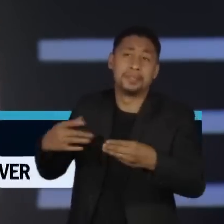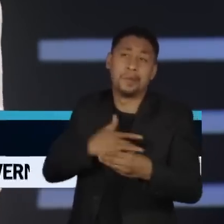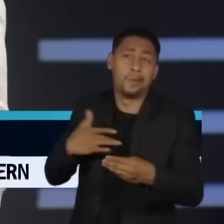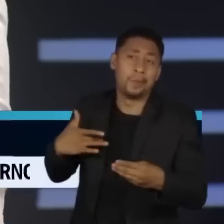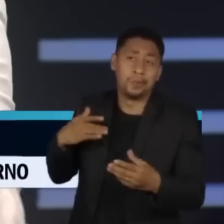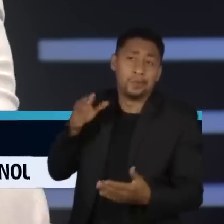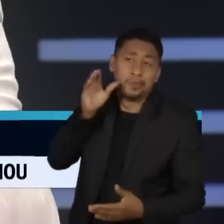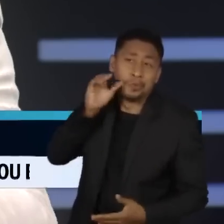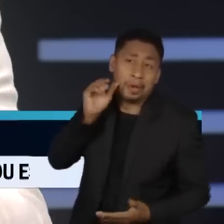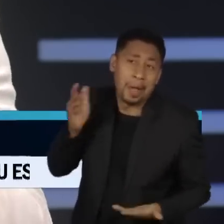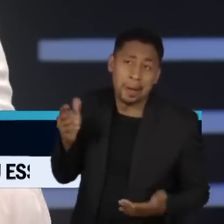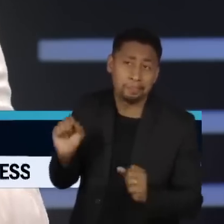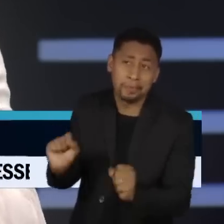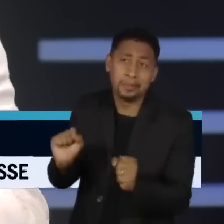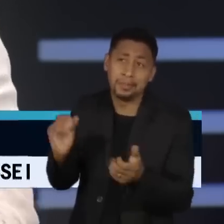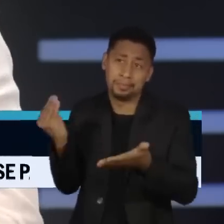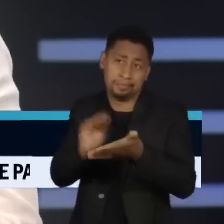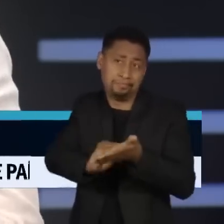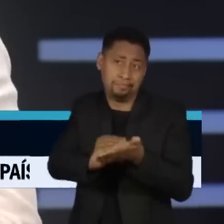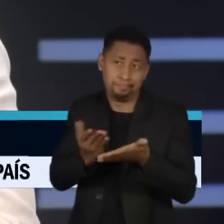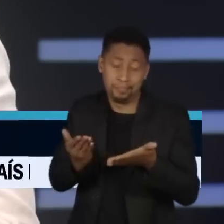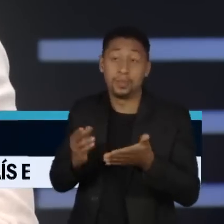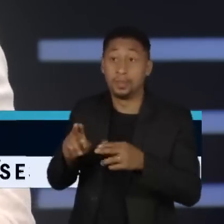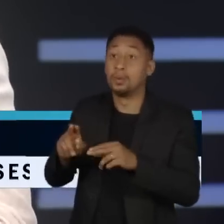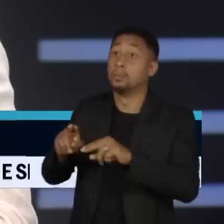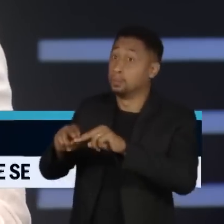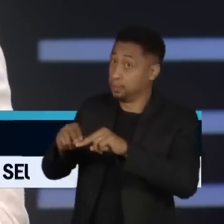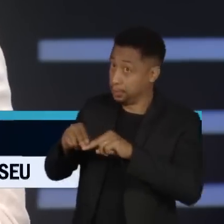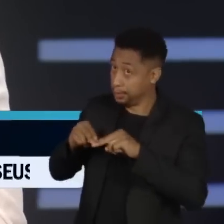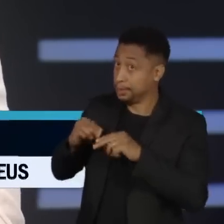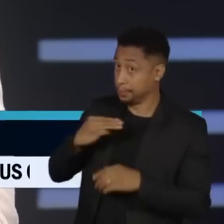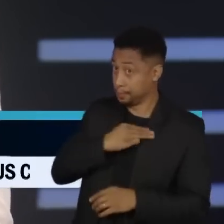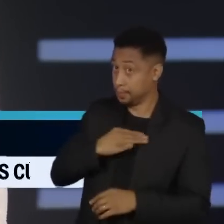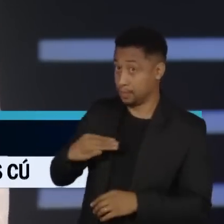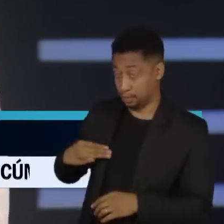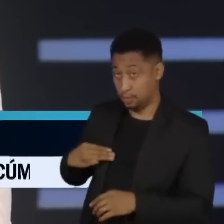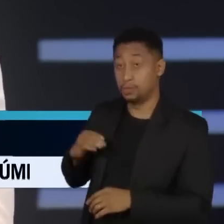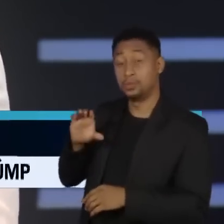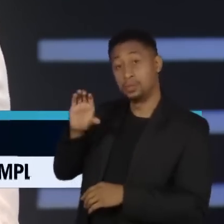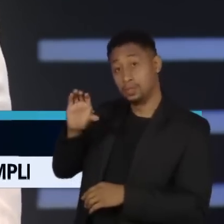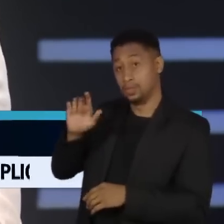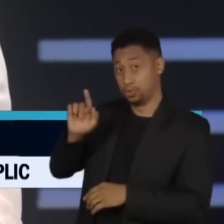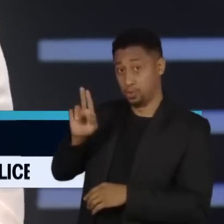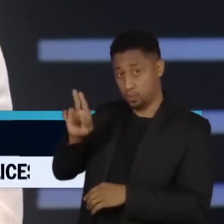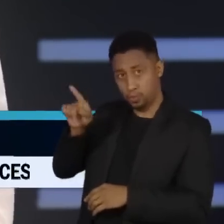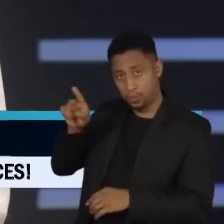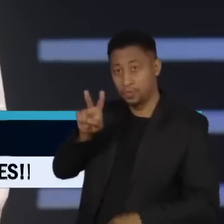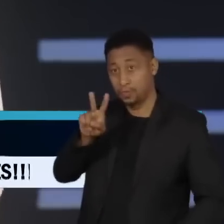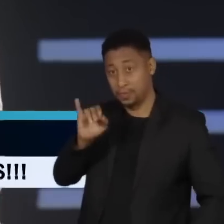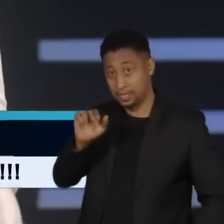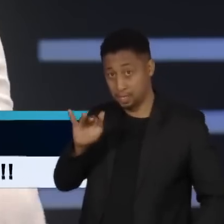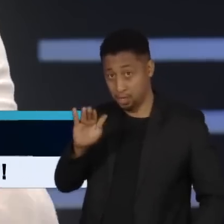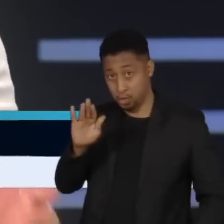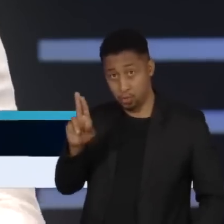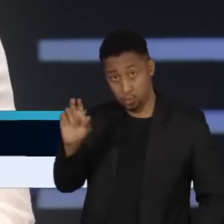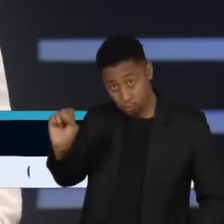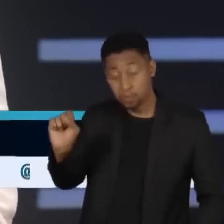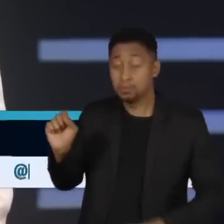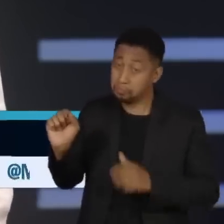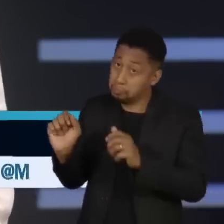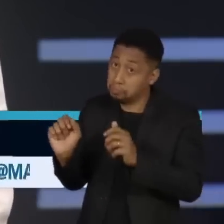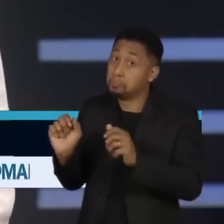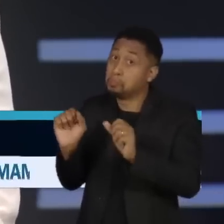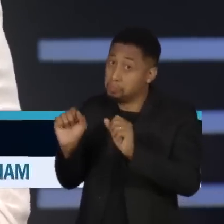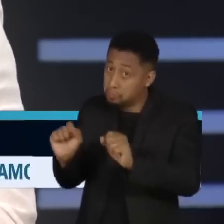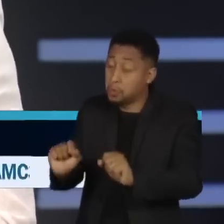colocado os dados é por isso que o ministro Vinícius é da CGU diz que é necessário investigar para saber se realmente houve uma saída de